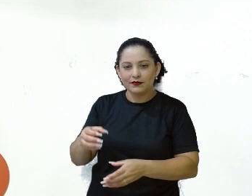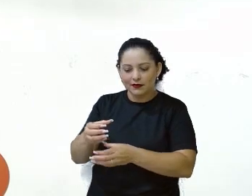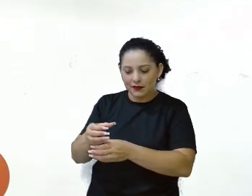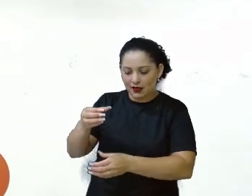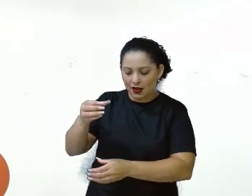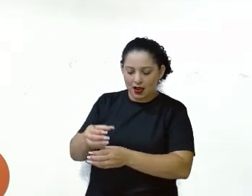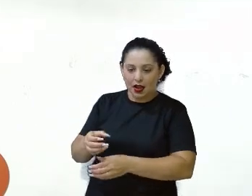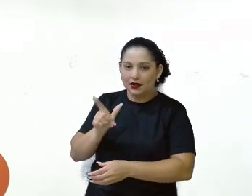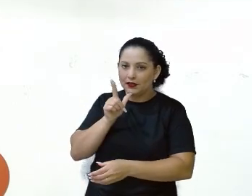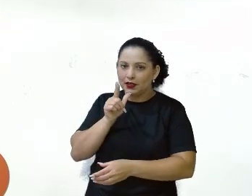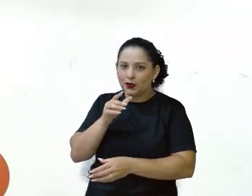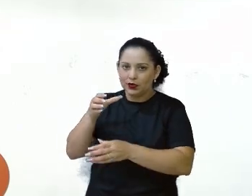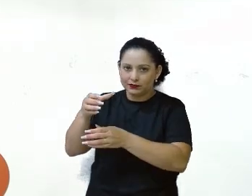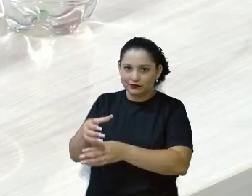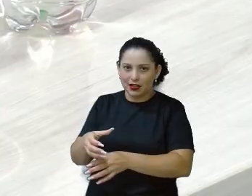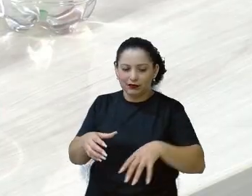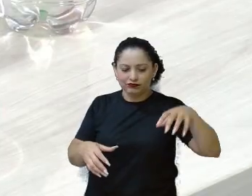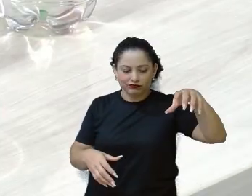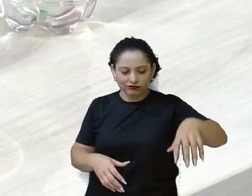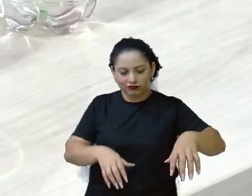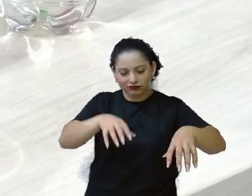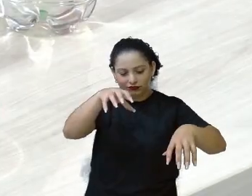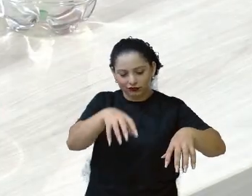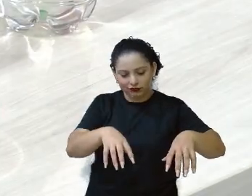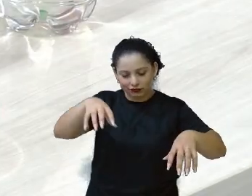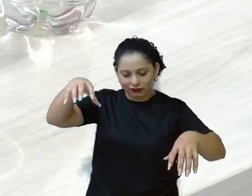de água aqui também.